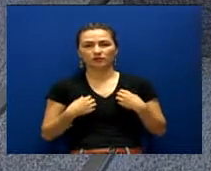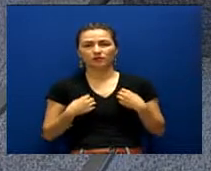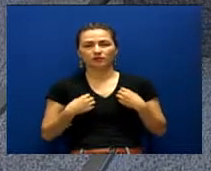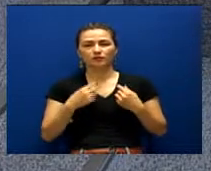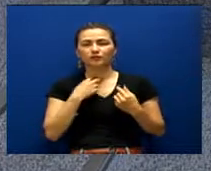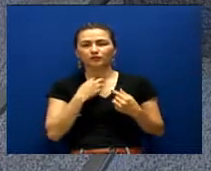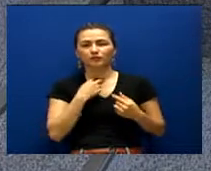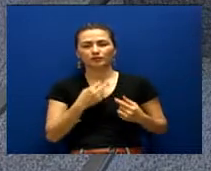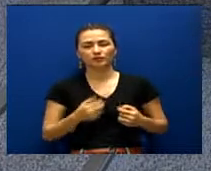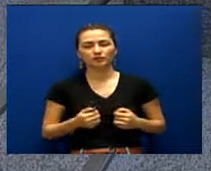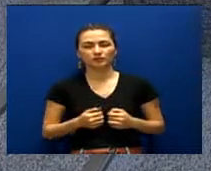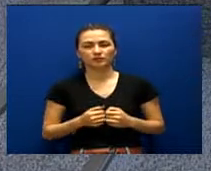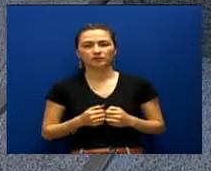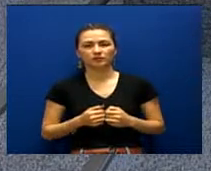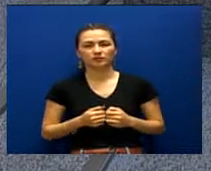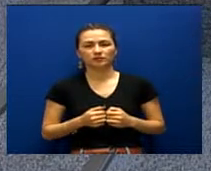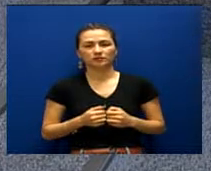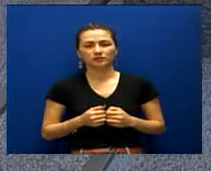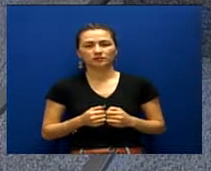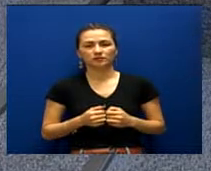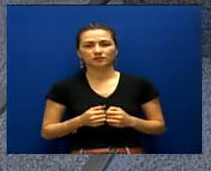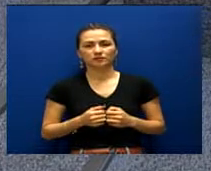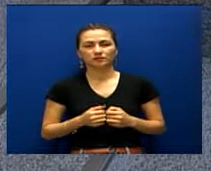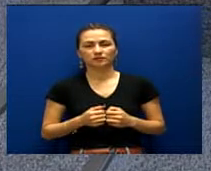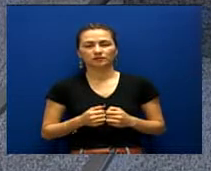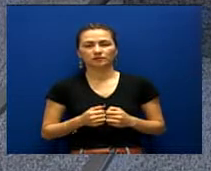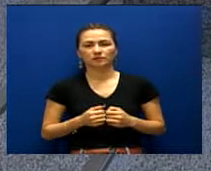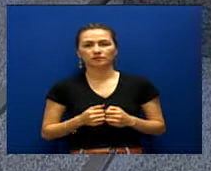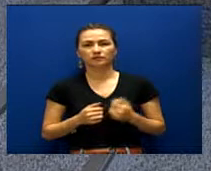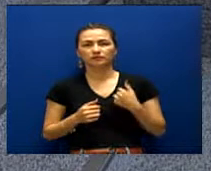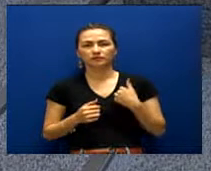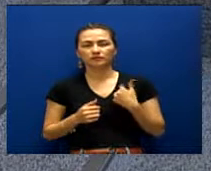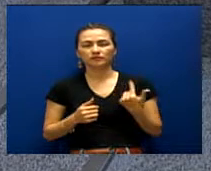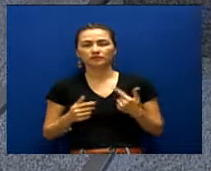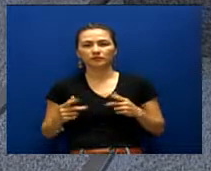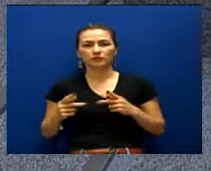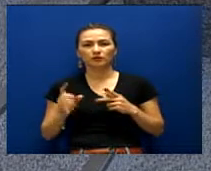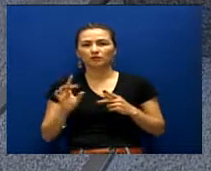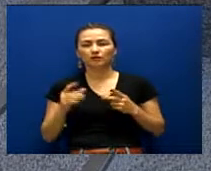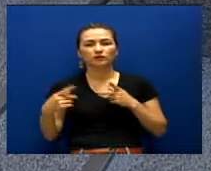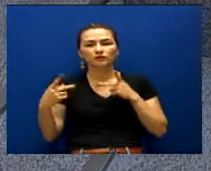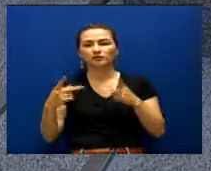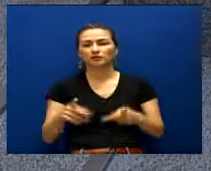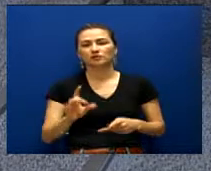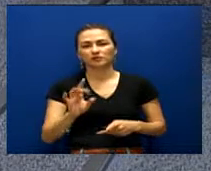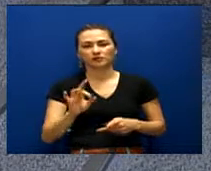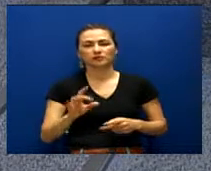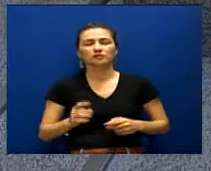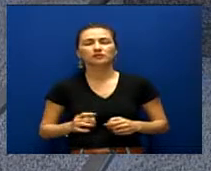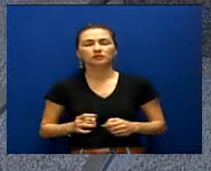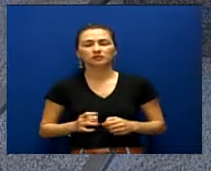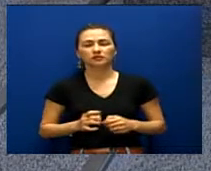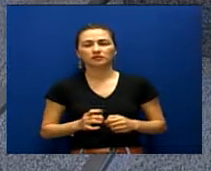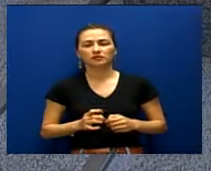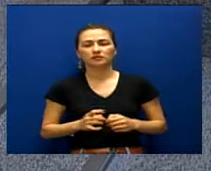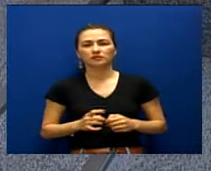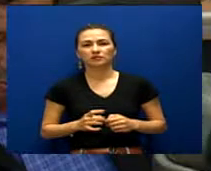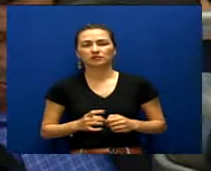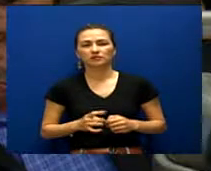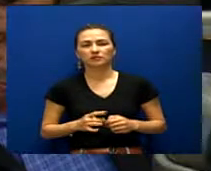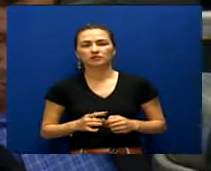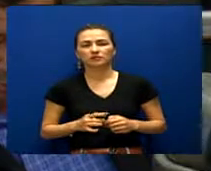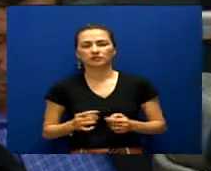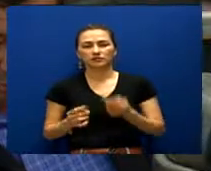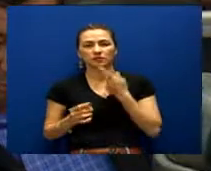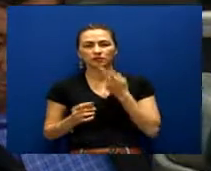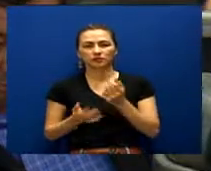ainda oficialmente a minha condição de vereador. Estou como visitante aqui dos vereadores também. Mas eu gostaria de